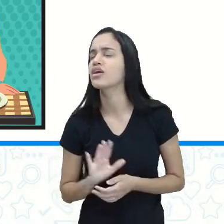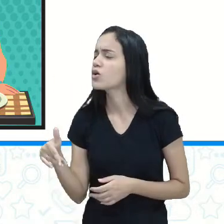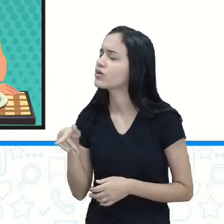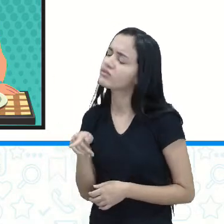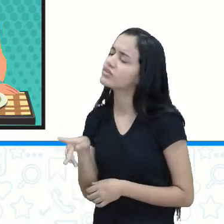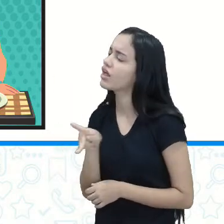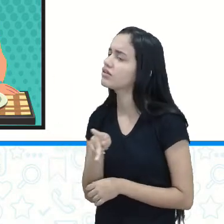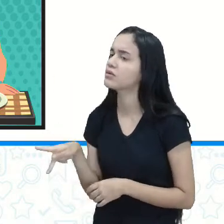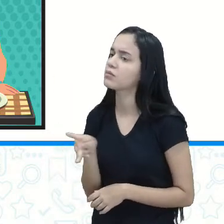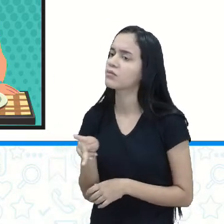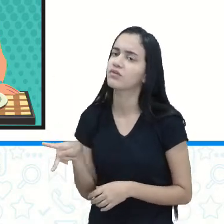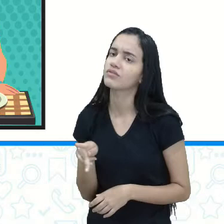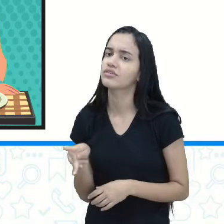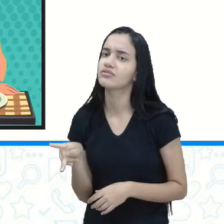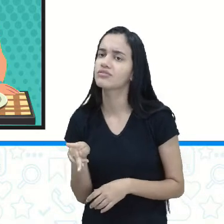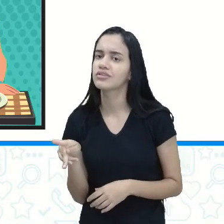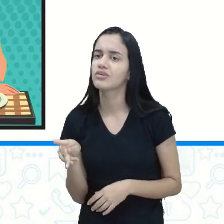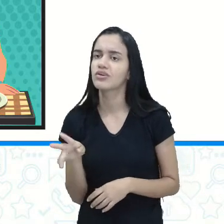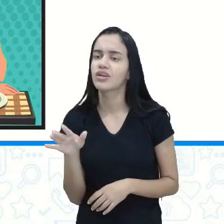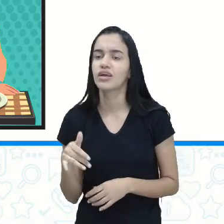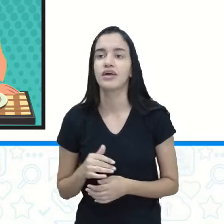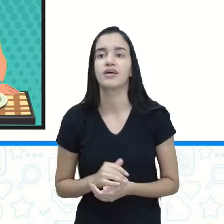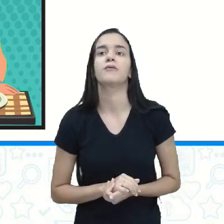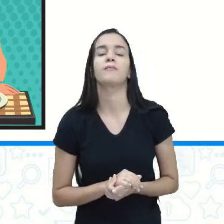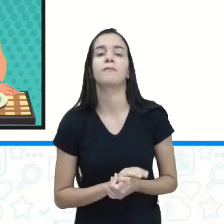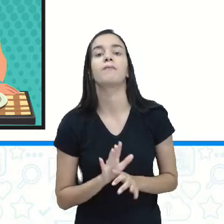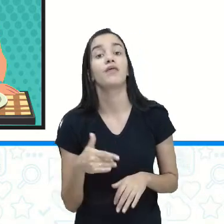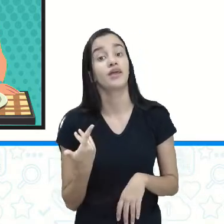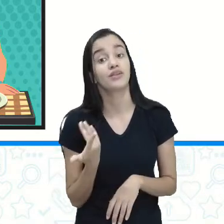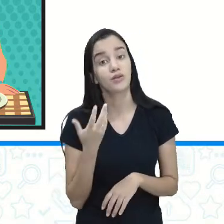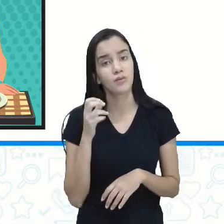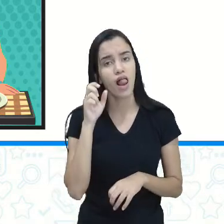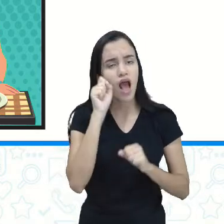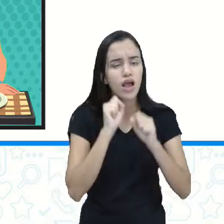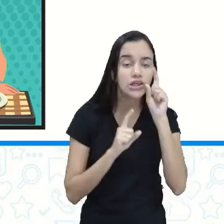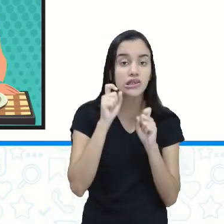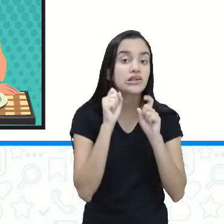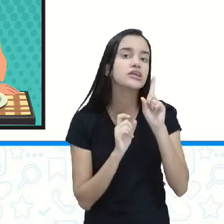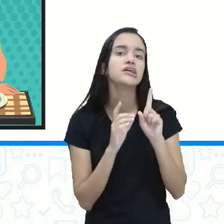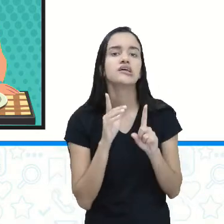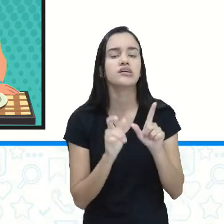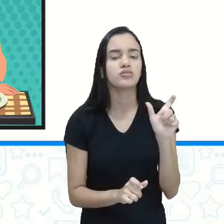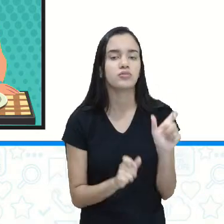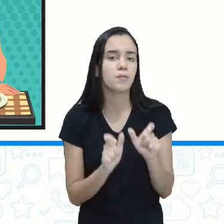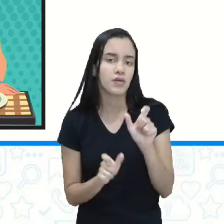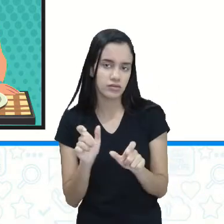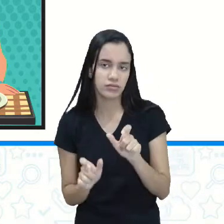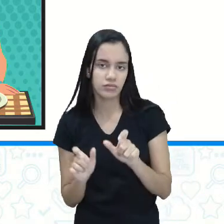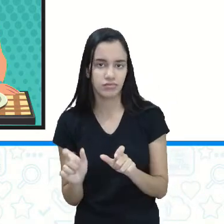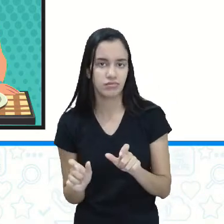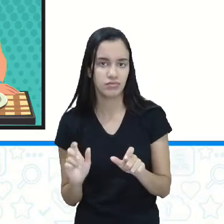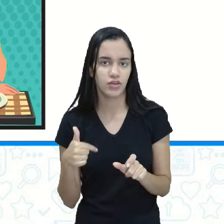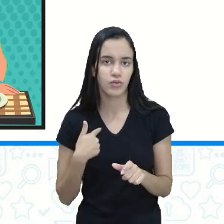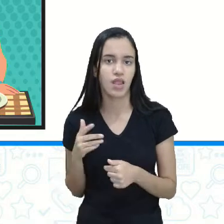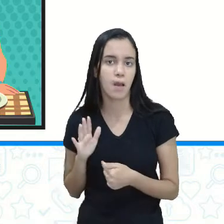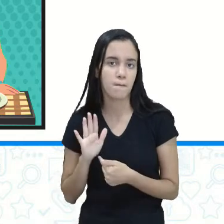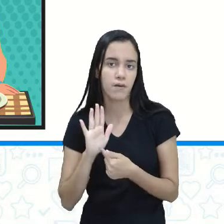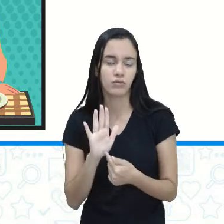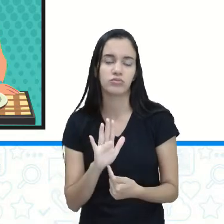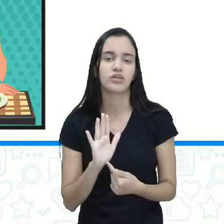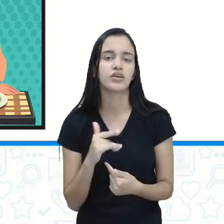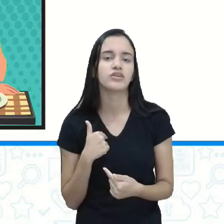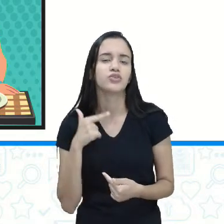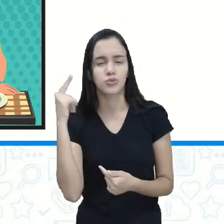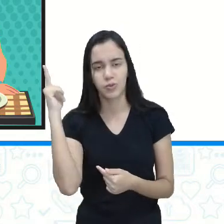que você acha? Mesmo sem fala nenhuma. Pela expressão dos personagens e o que está mostrando na imagem, a